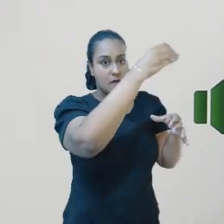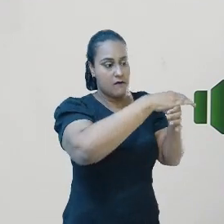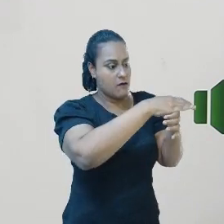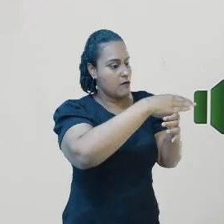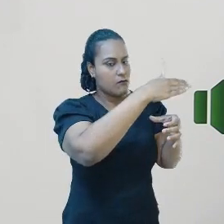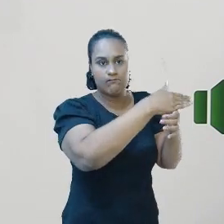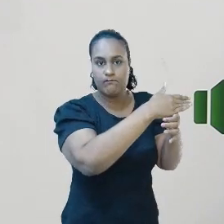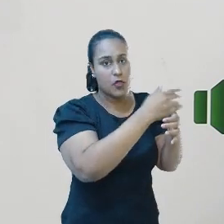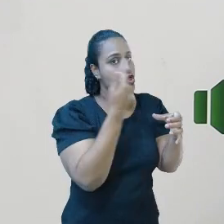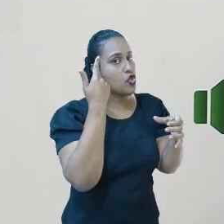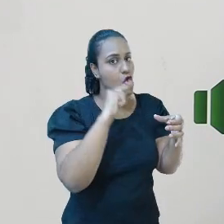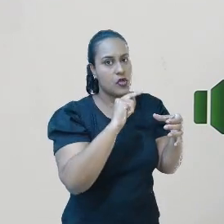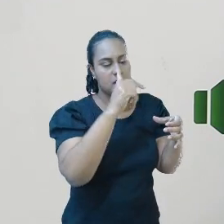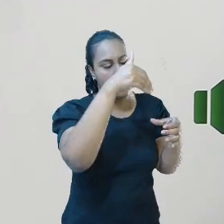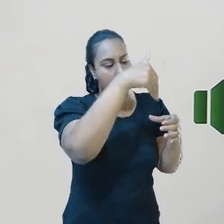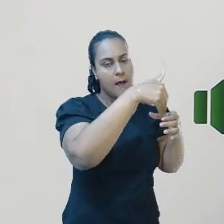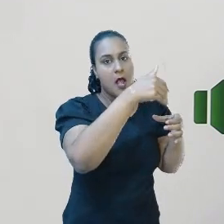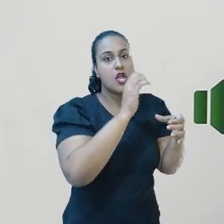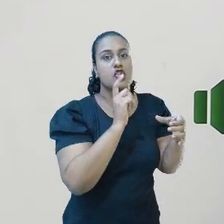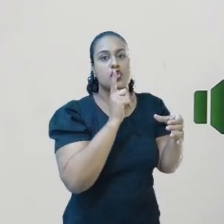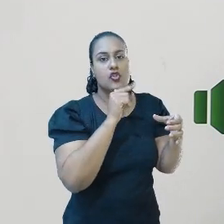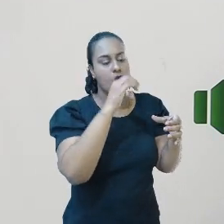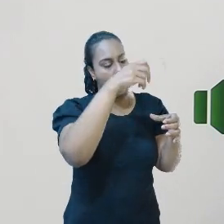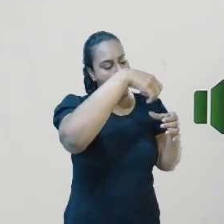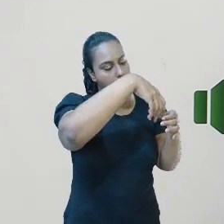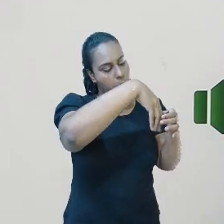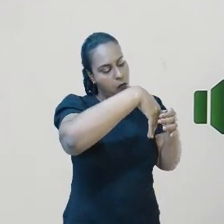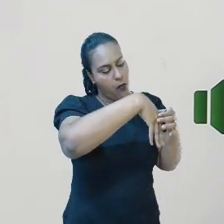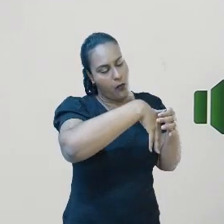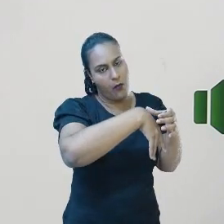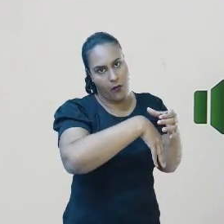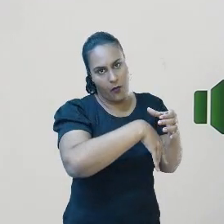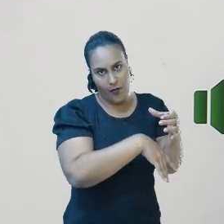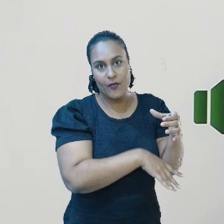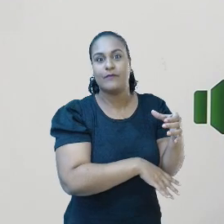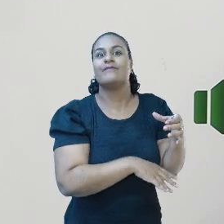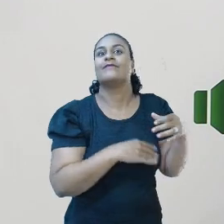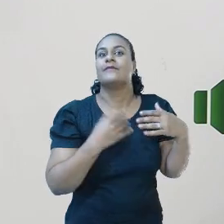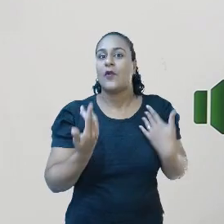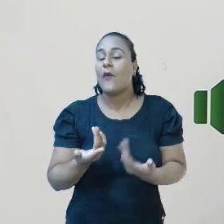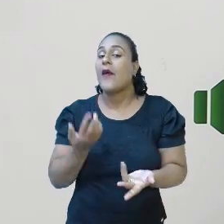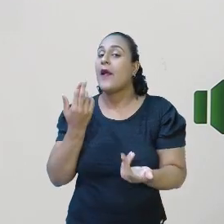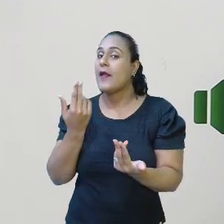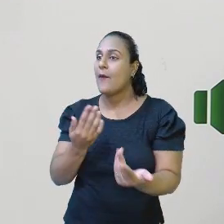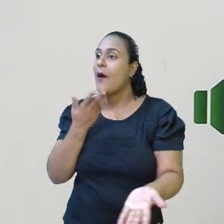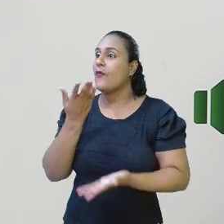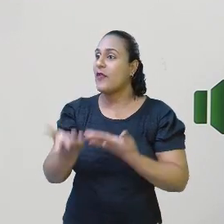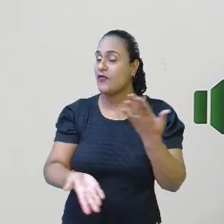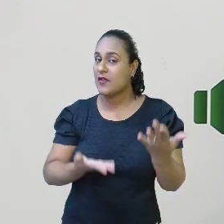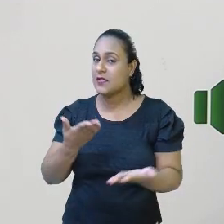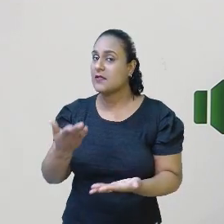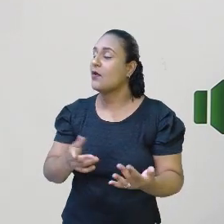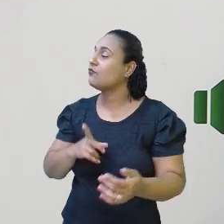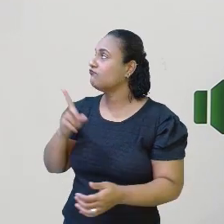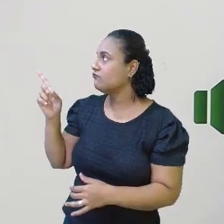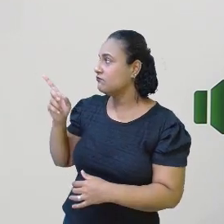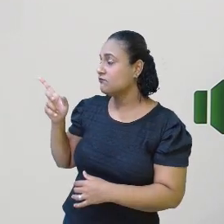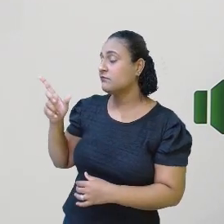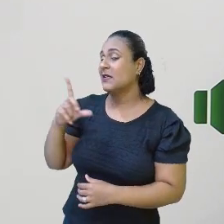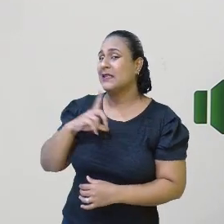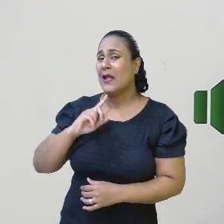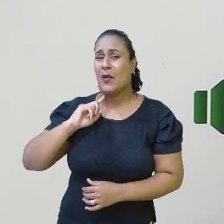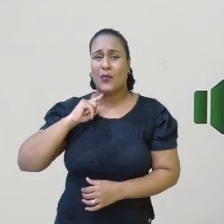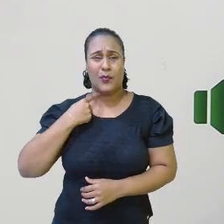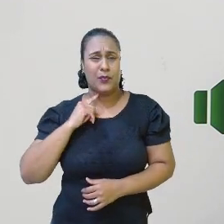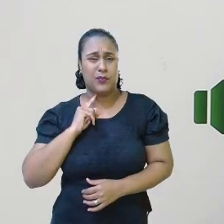temos várias camadas de areia, pedra, carvão, são elementos diferentes ali, onde